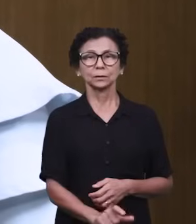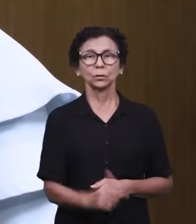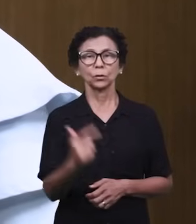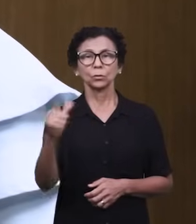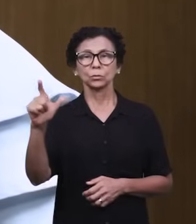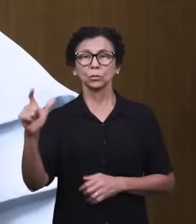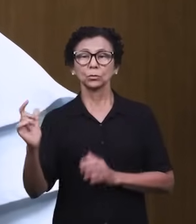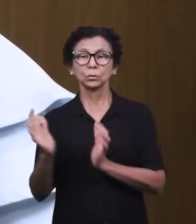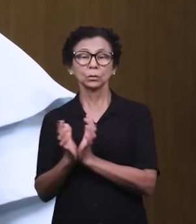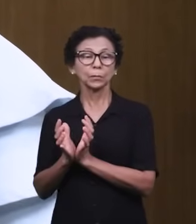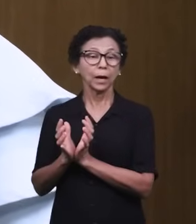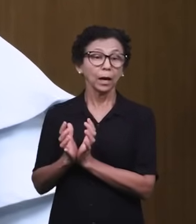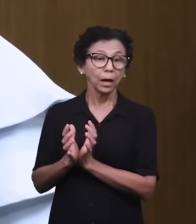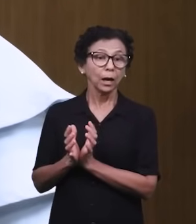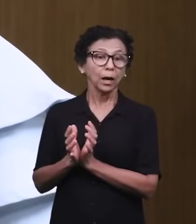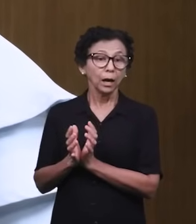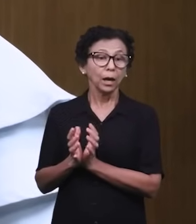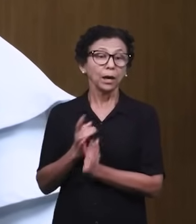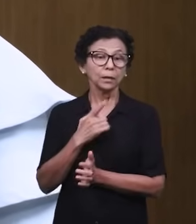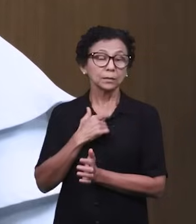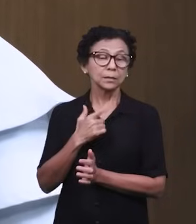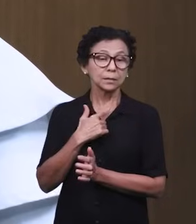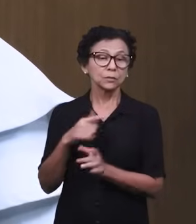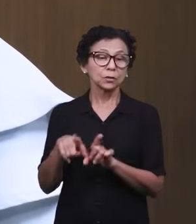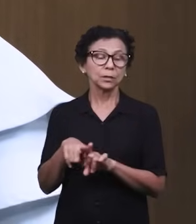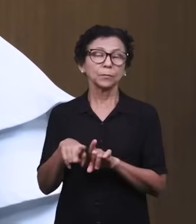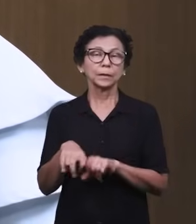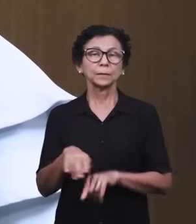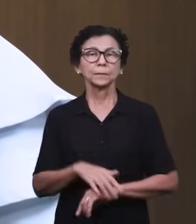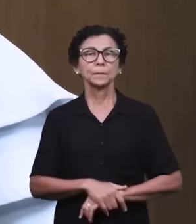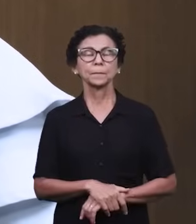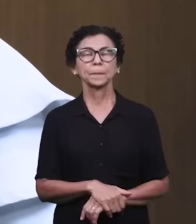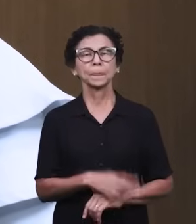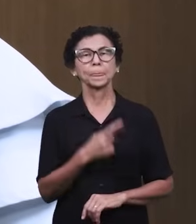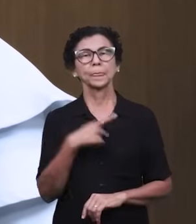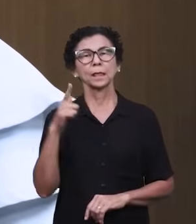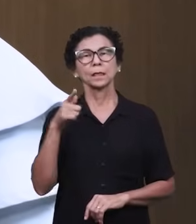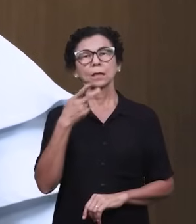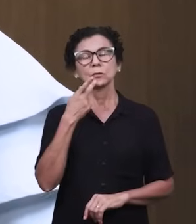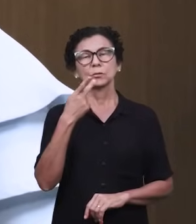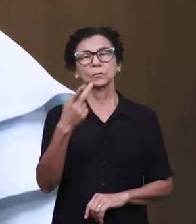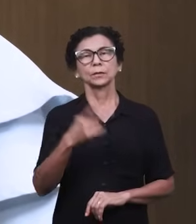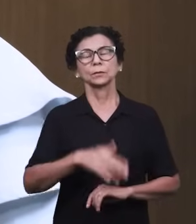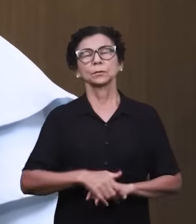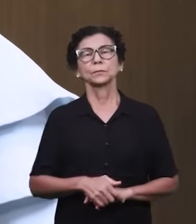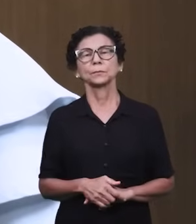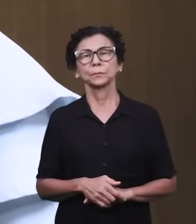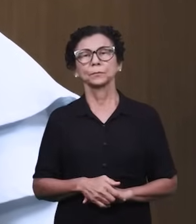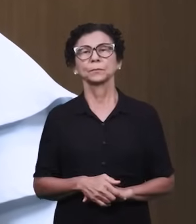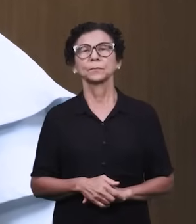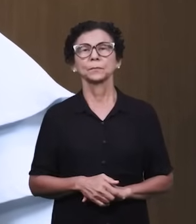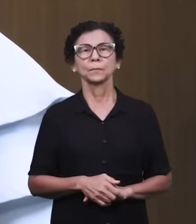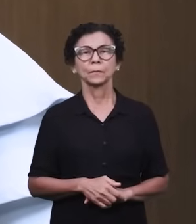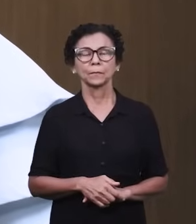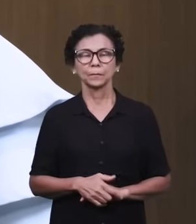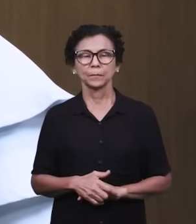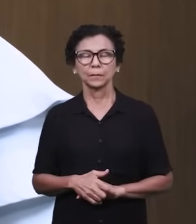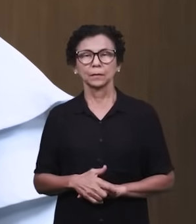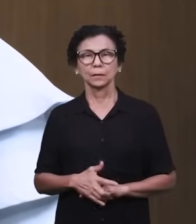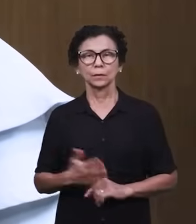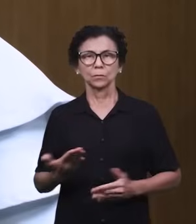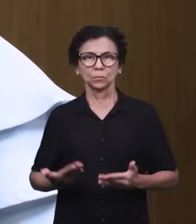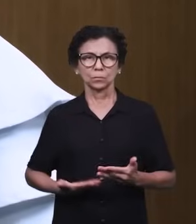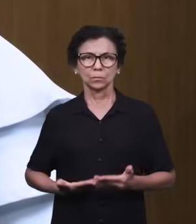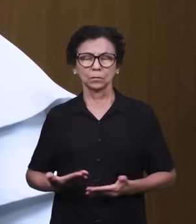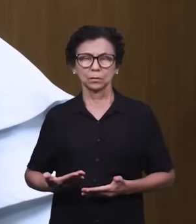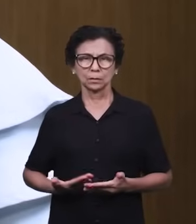que o Senhor usou servos do Senhor para escreverem partituras, e o Senhor